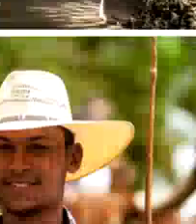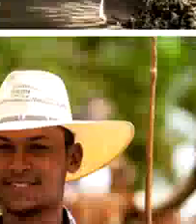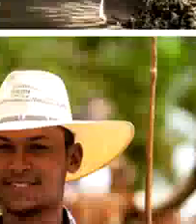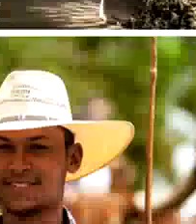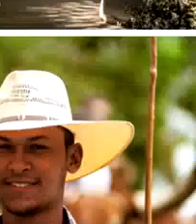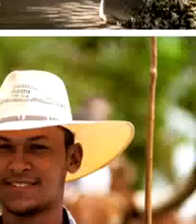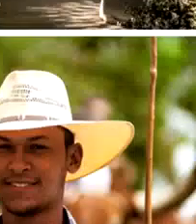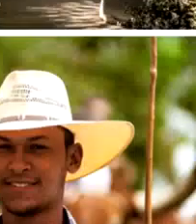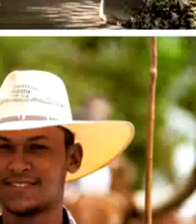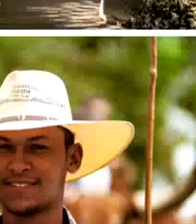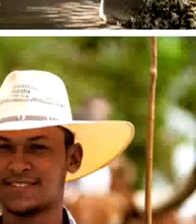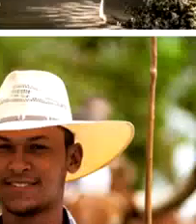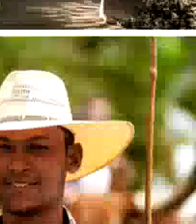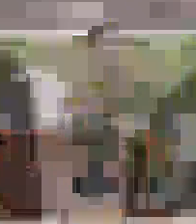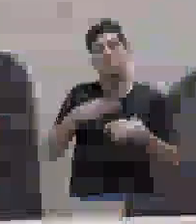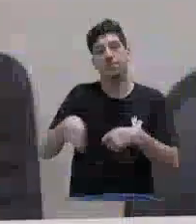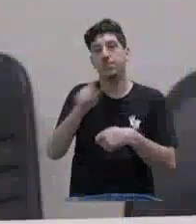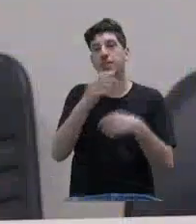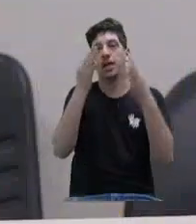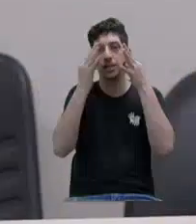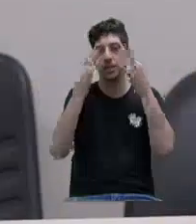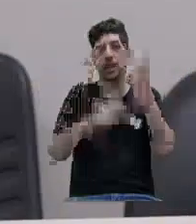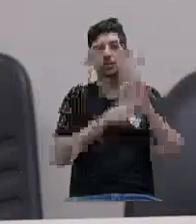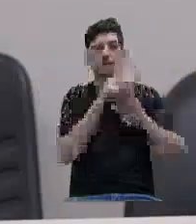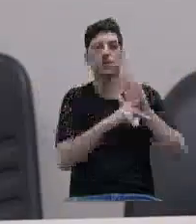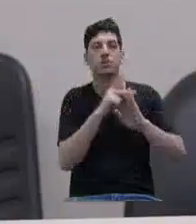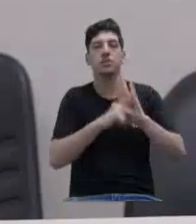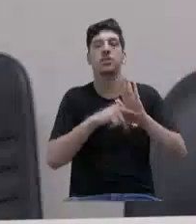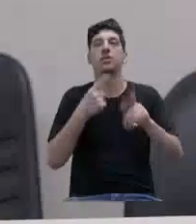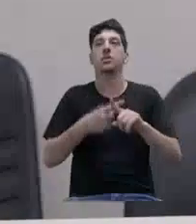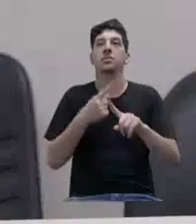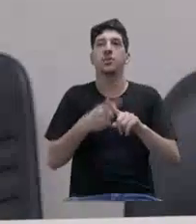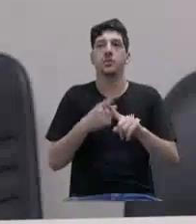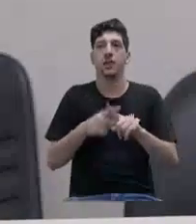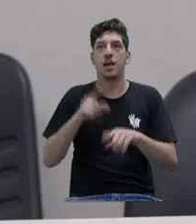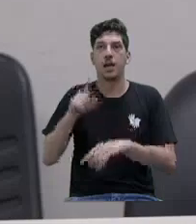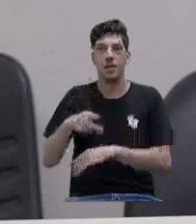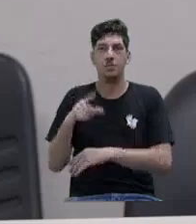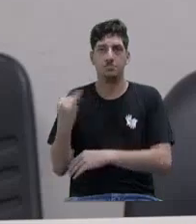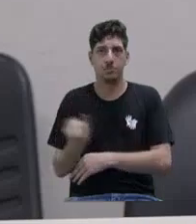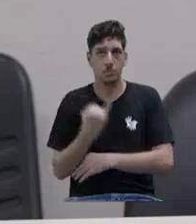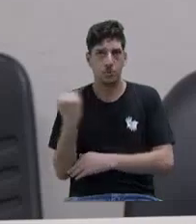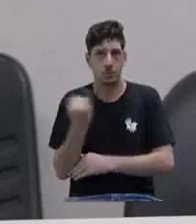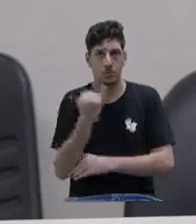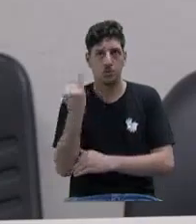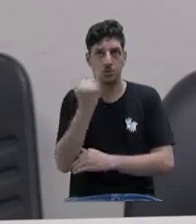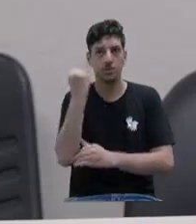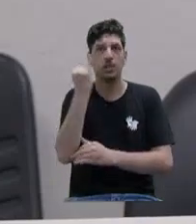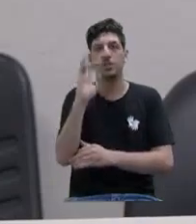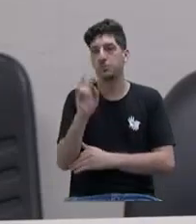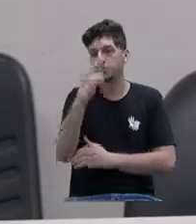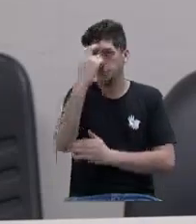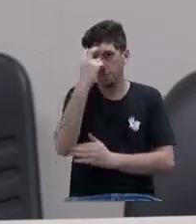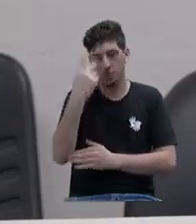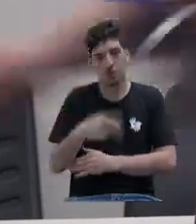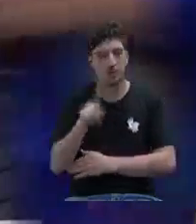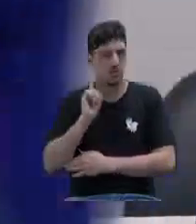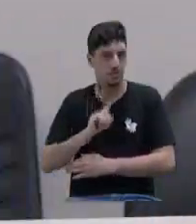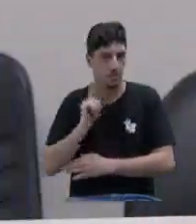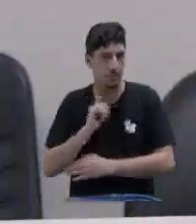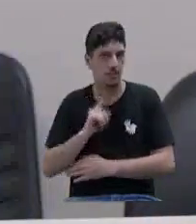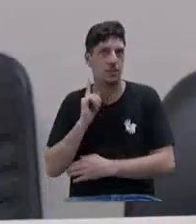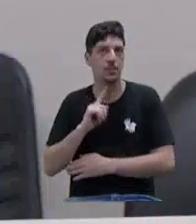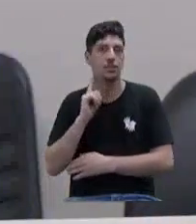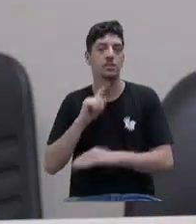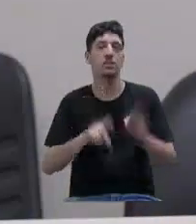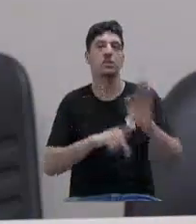eu chamo a atenção para esse projeto, porque ele é extremamente importante para a cultura em Minas Gerais.